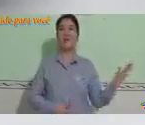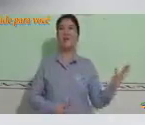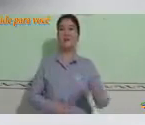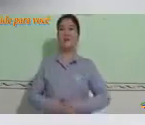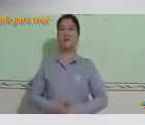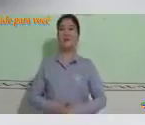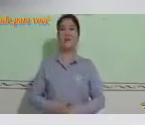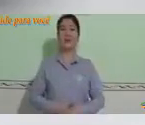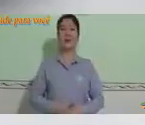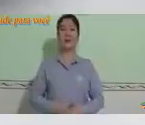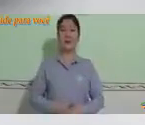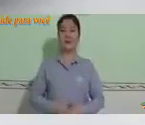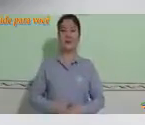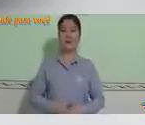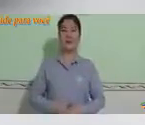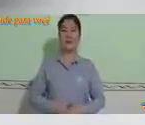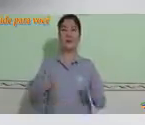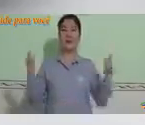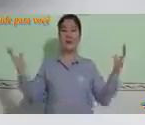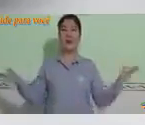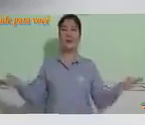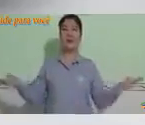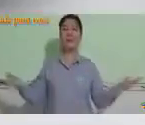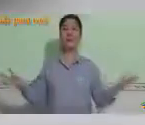é descoberto mais tarde.